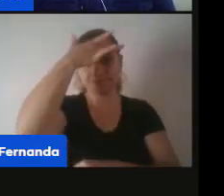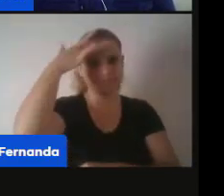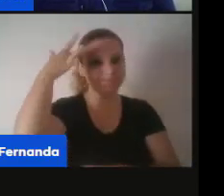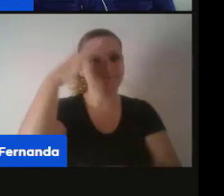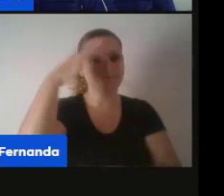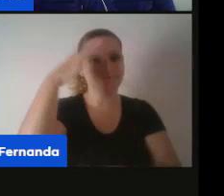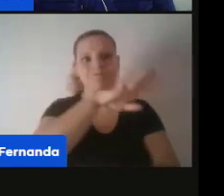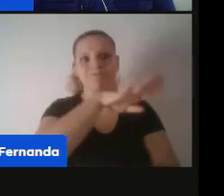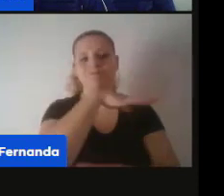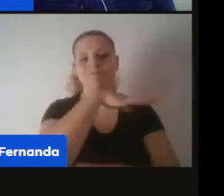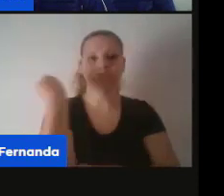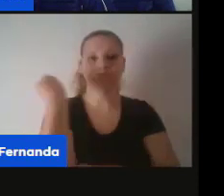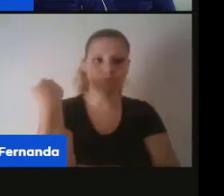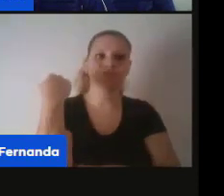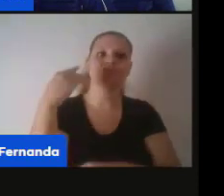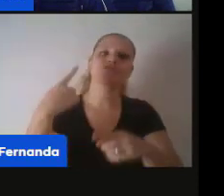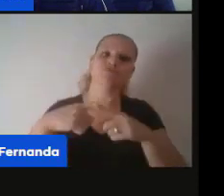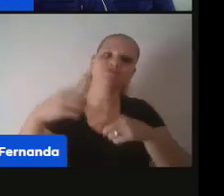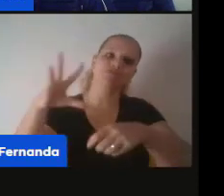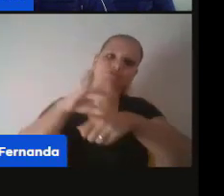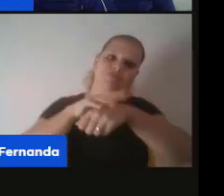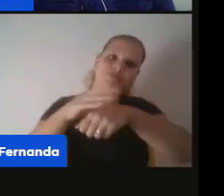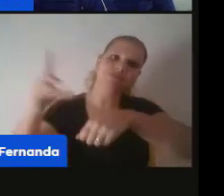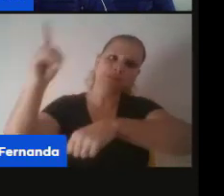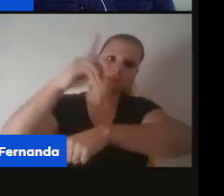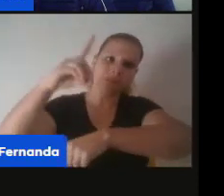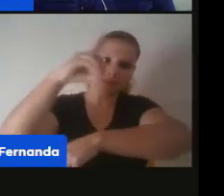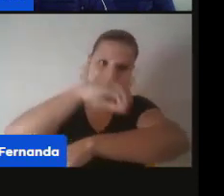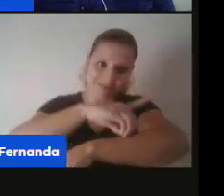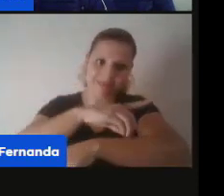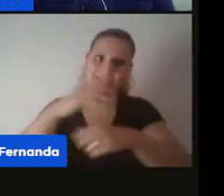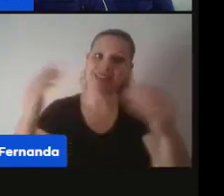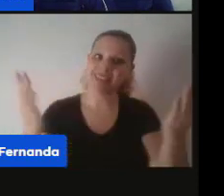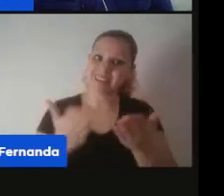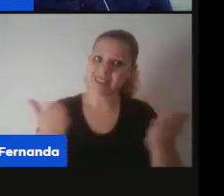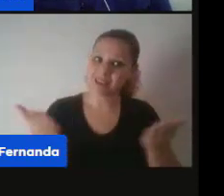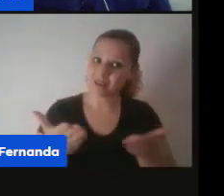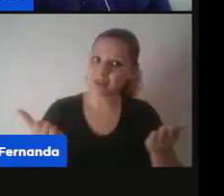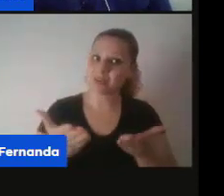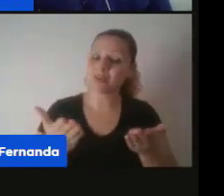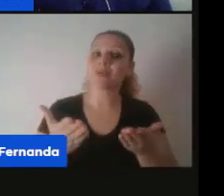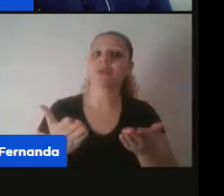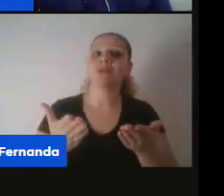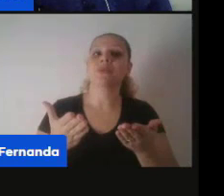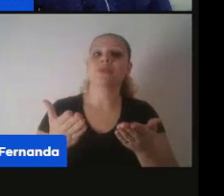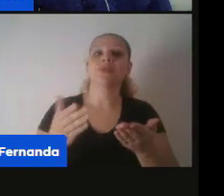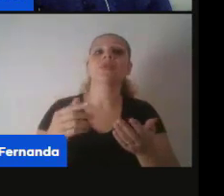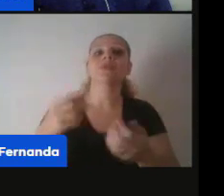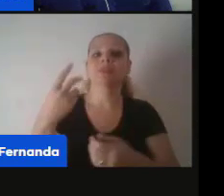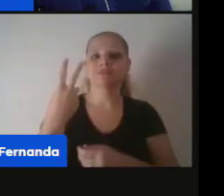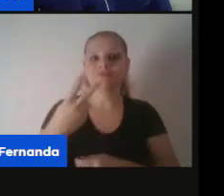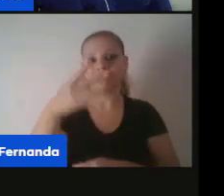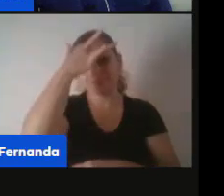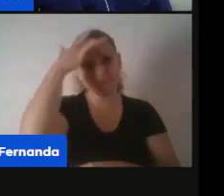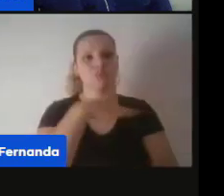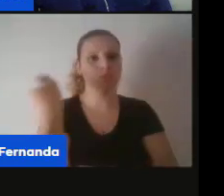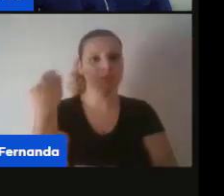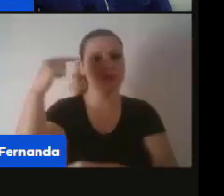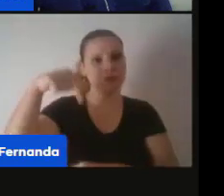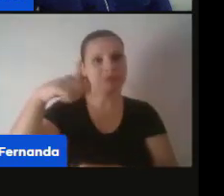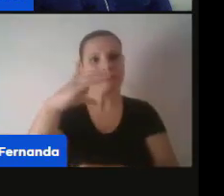por dengue. Agora, esse ano, infelizmente, nós já tivemos 2 óbitos por dengue aqui na nossa